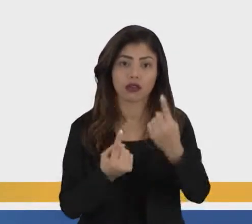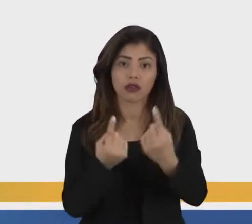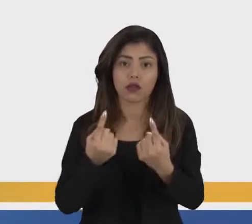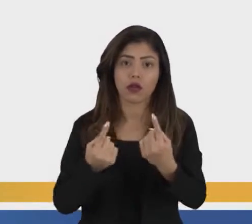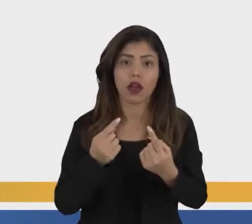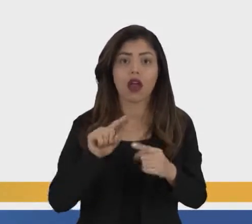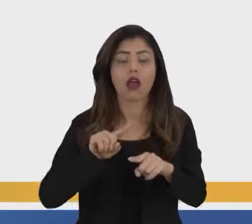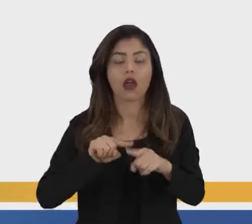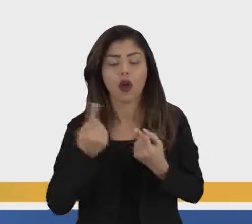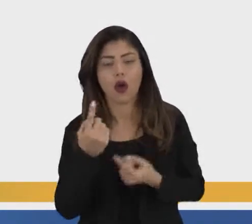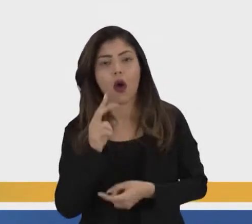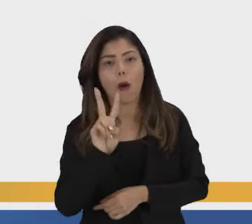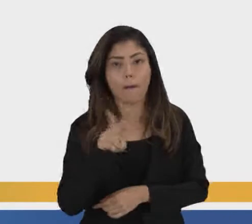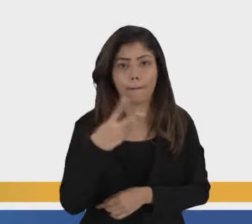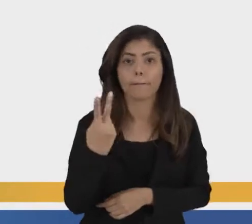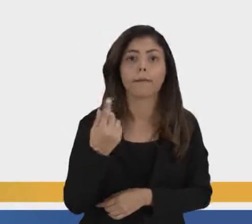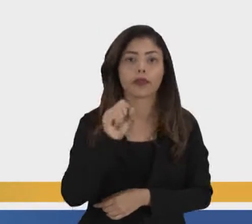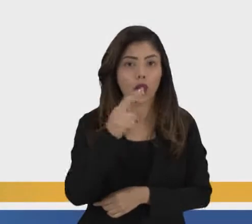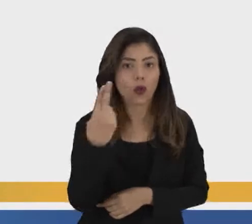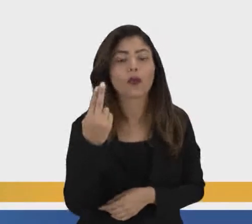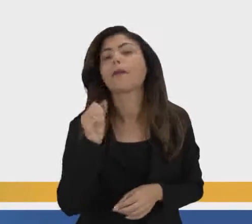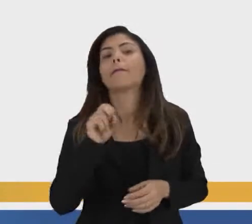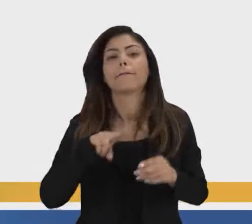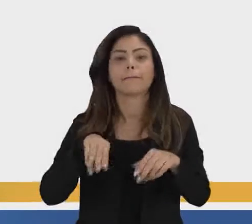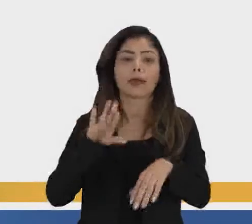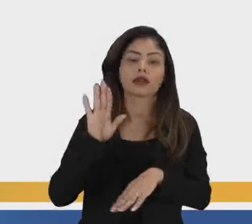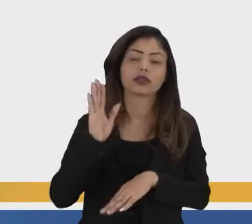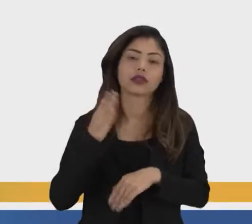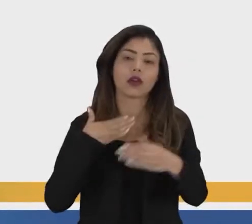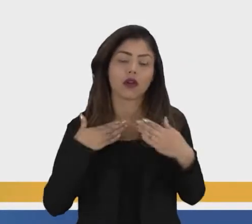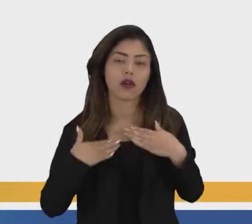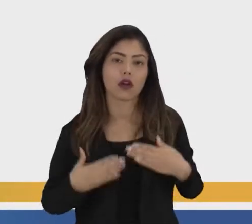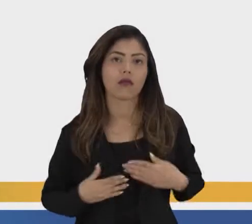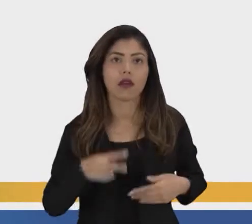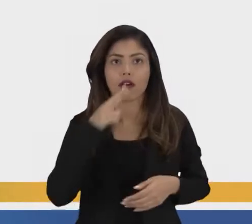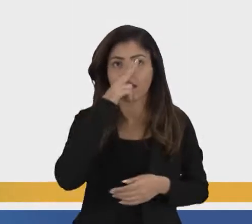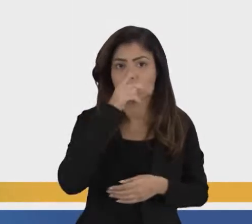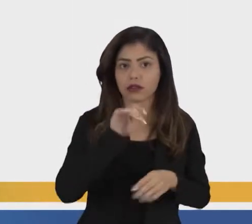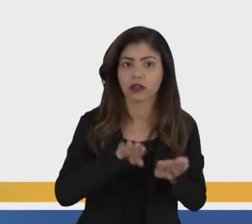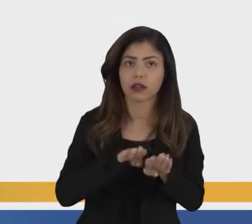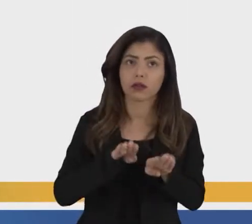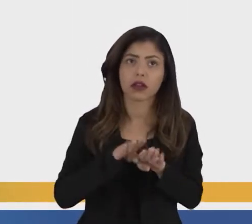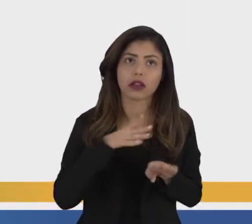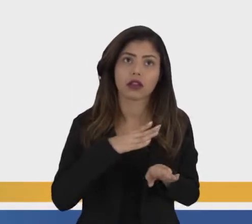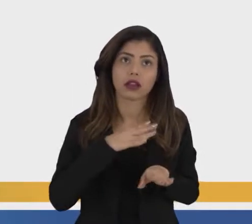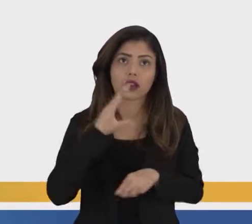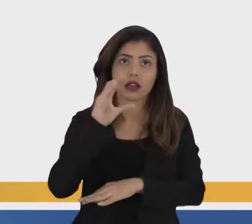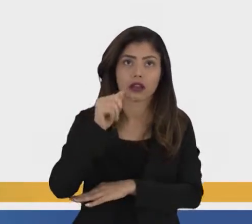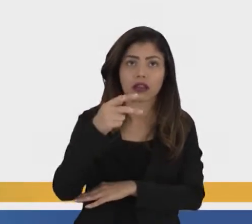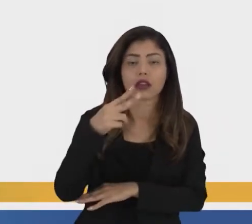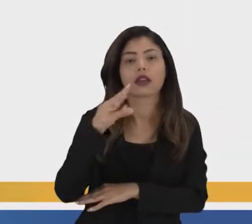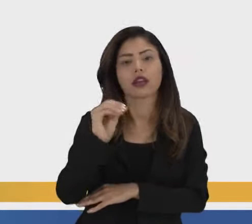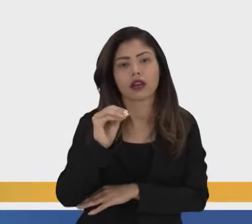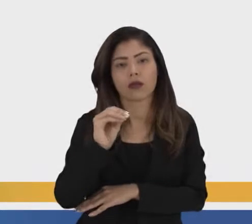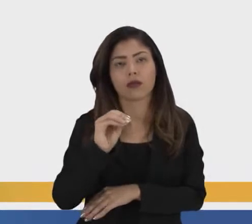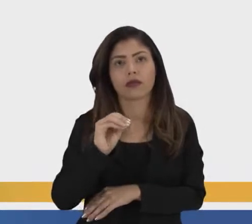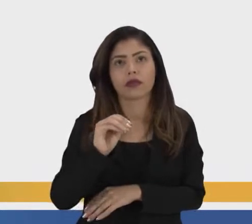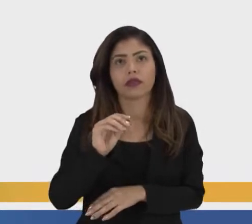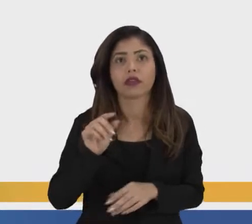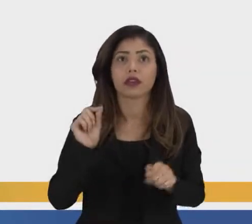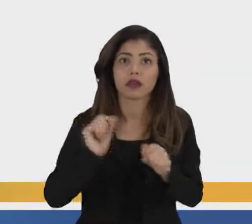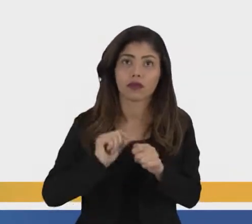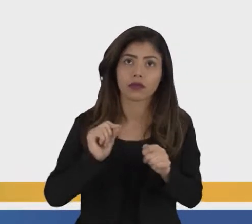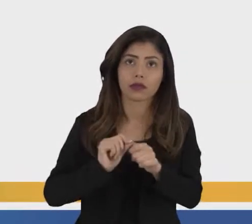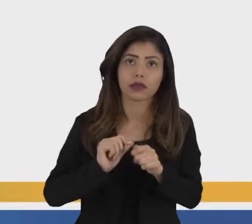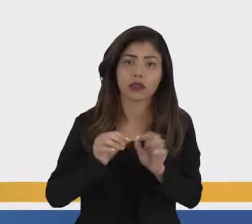mais corpos. Nós temos aí também a força de campo, que são forças que agem